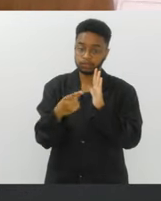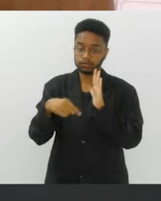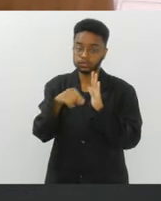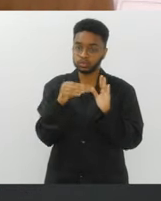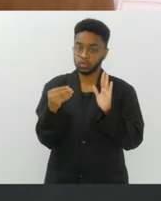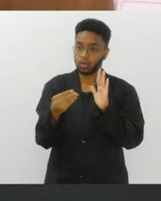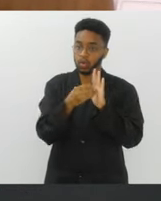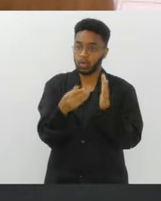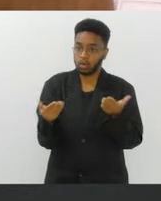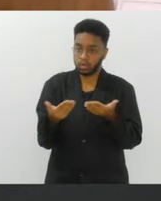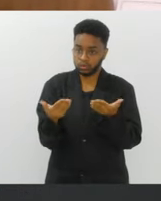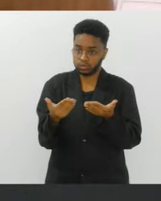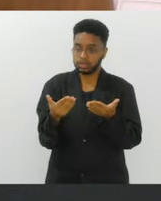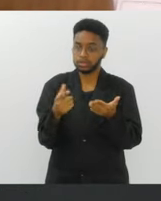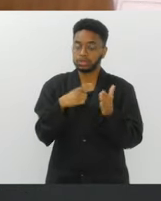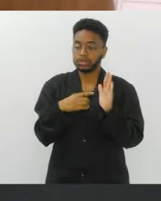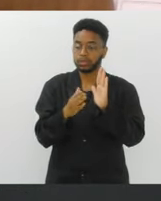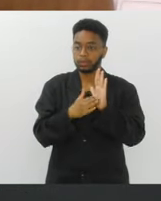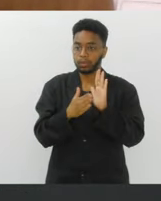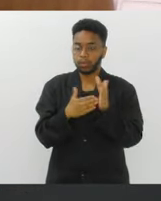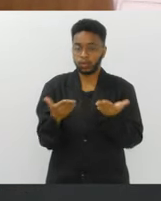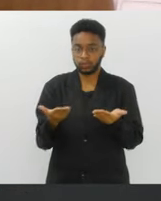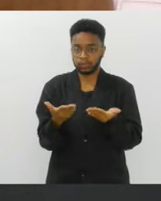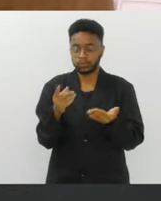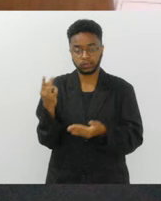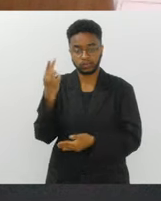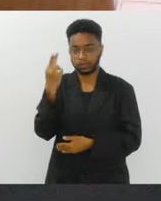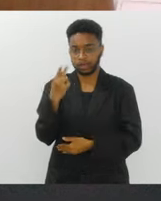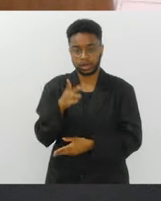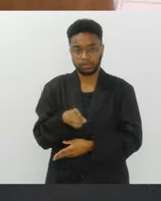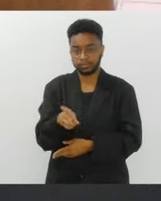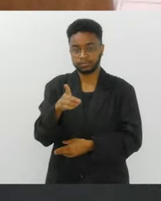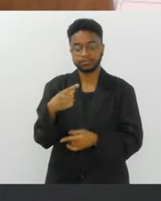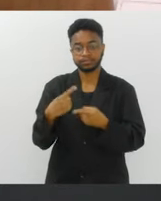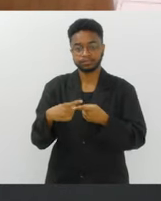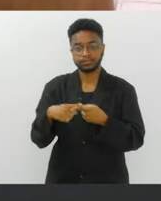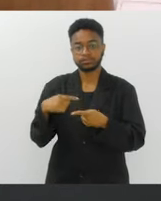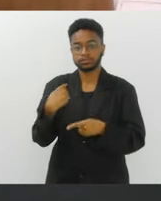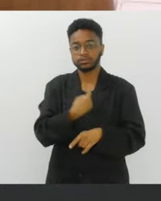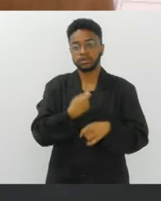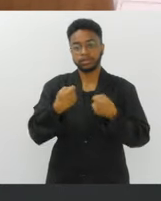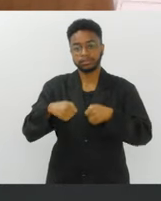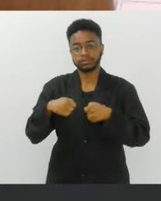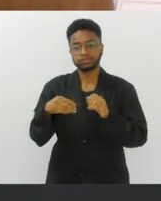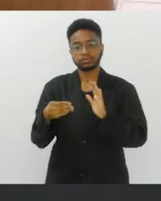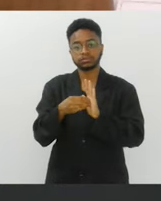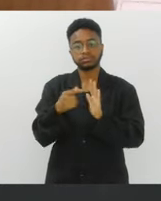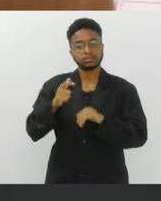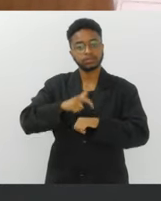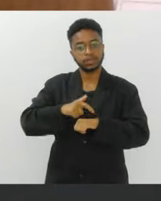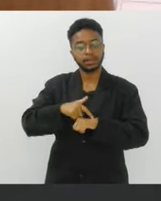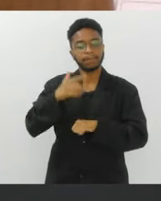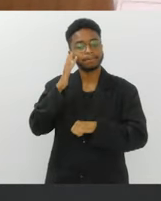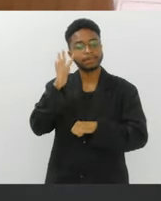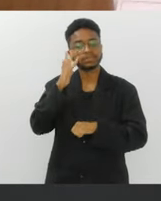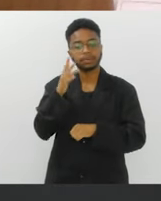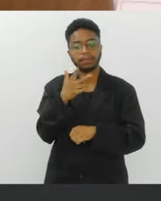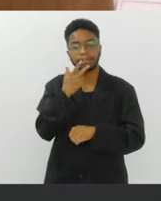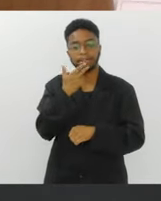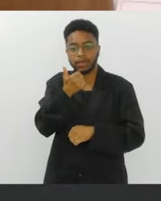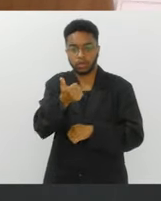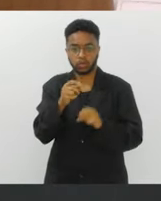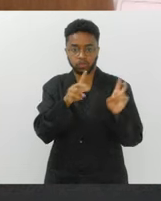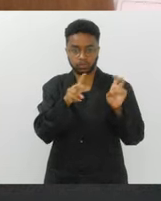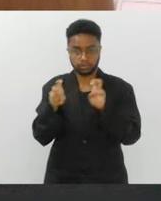dia, tá, como proposto hoje em dia, não dá. Nós temos que dar um tempo para pensar melhor a situação.